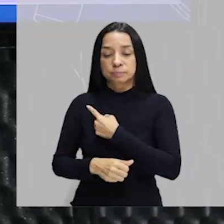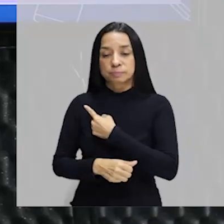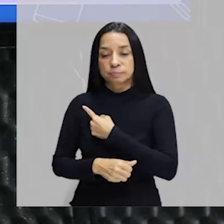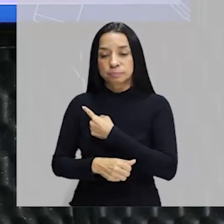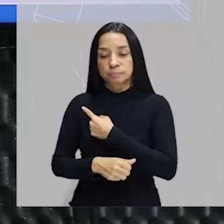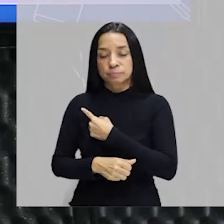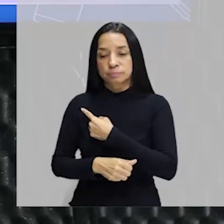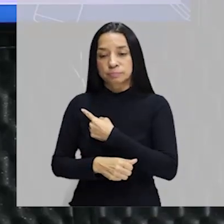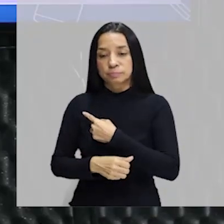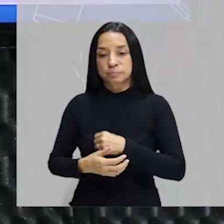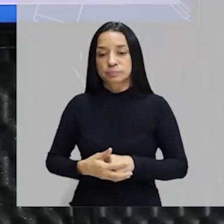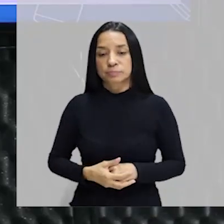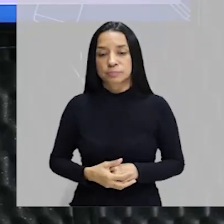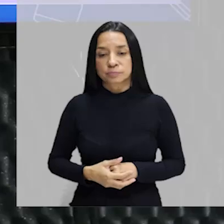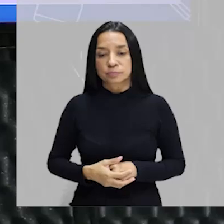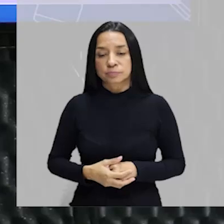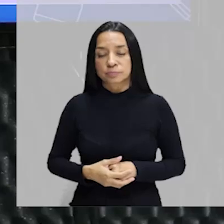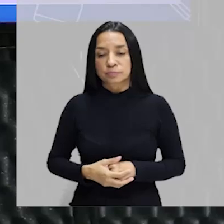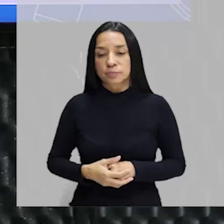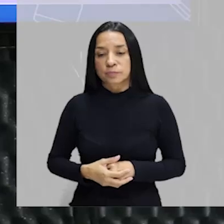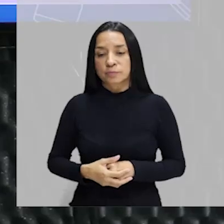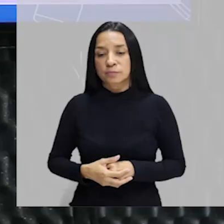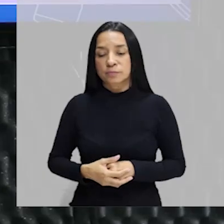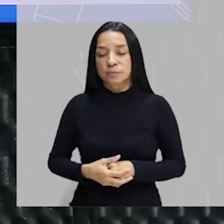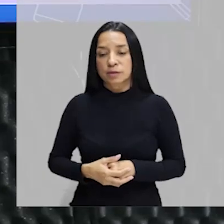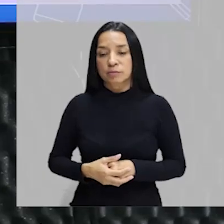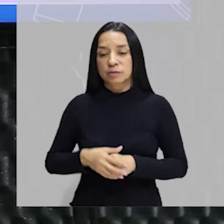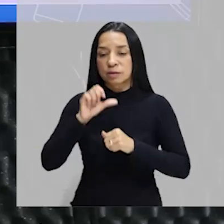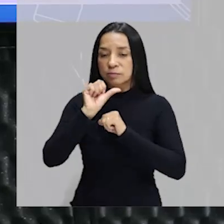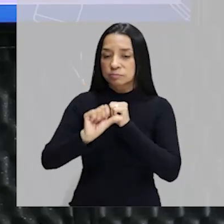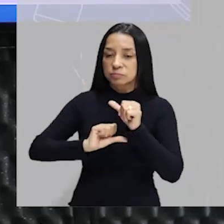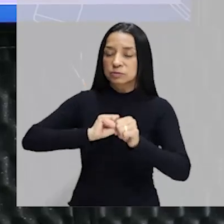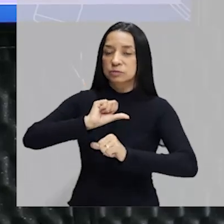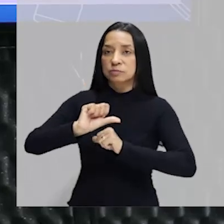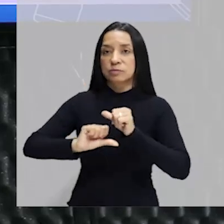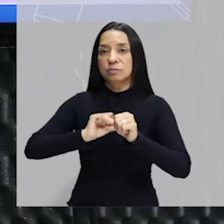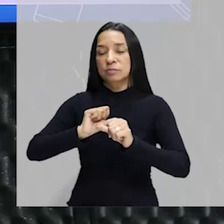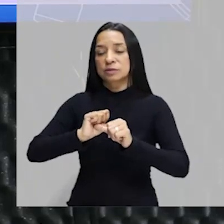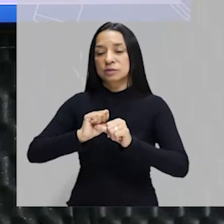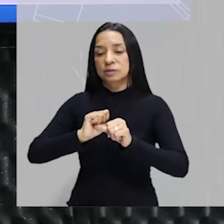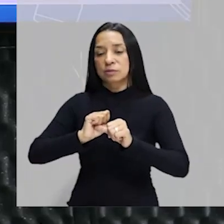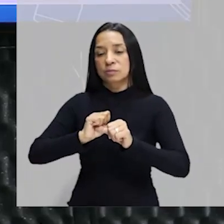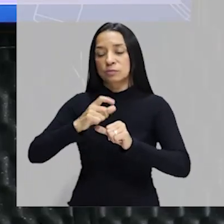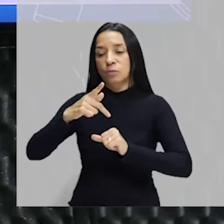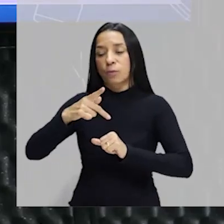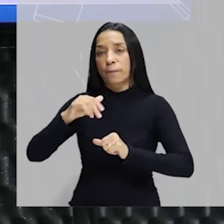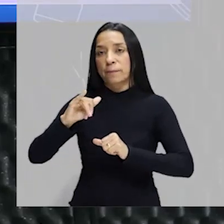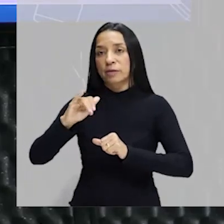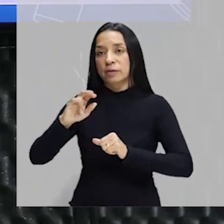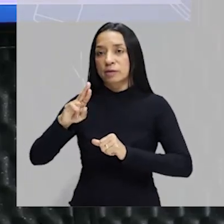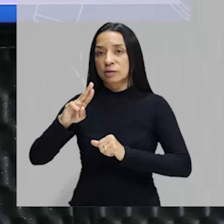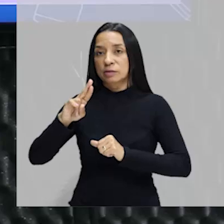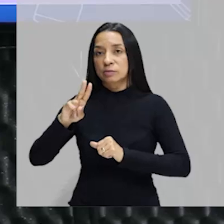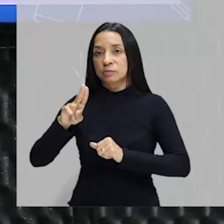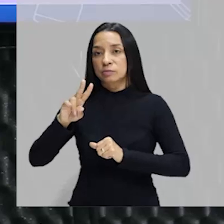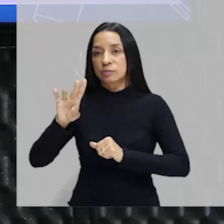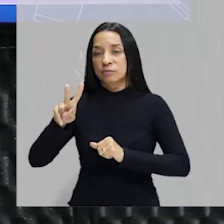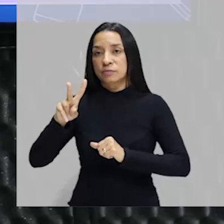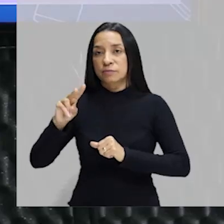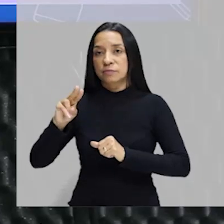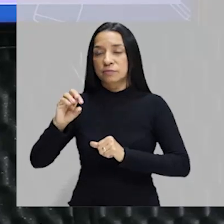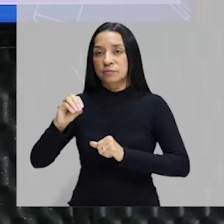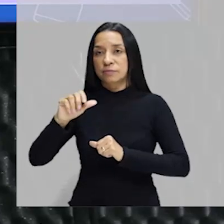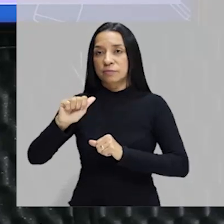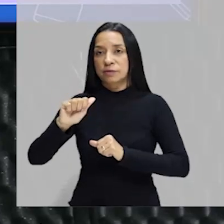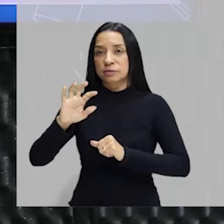acetil-CoA. Ok? Isso aqui, ó, é o resultado da transformação do piruvato, que é justamente aquela molécula que foi